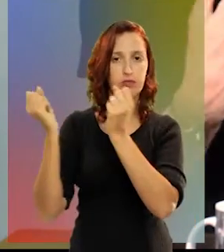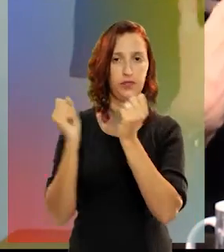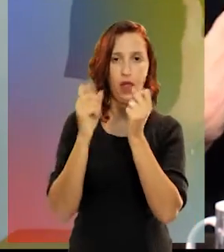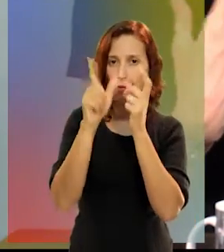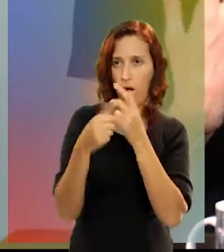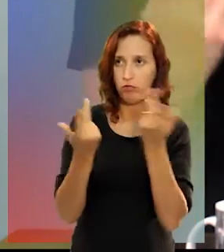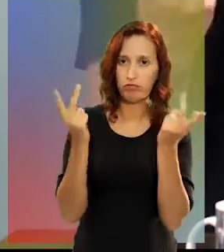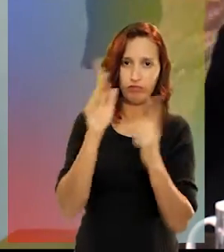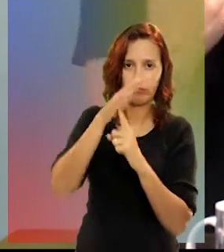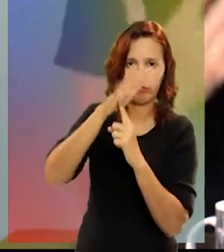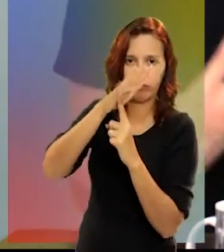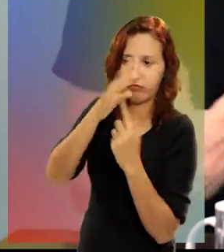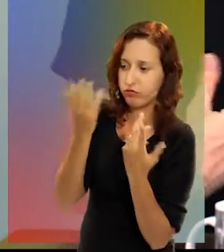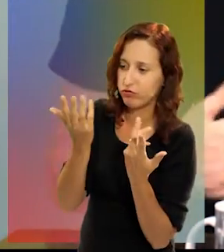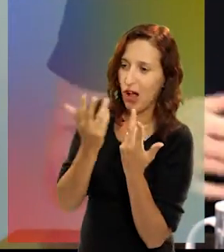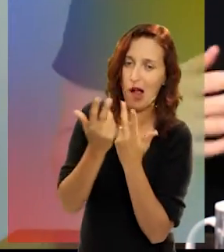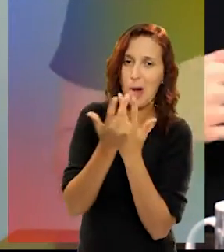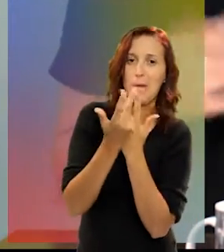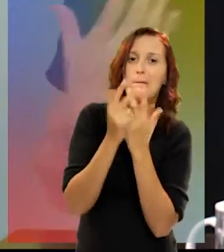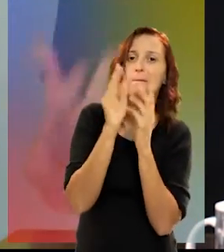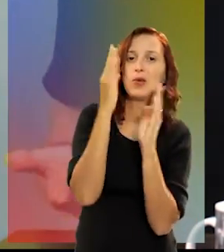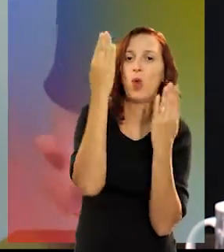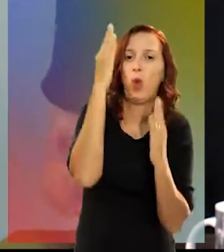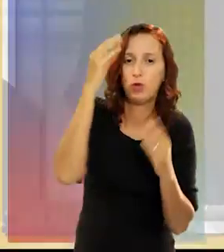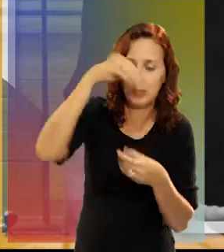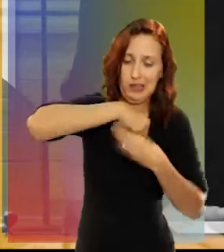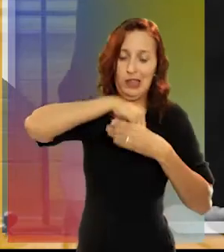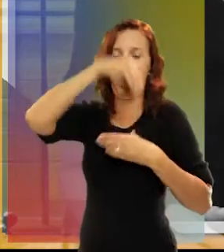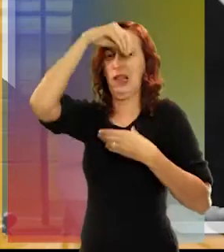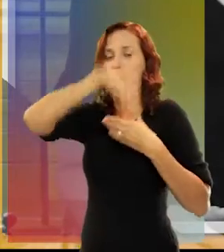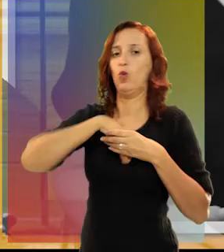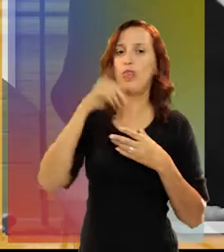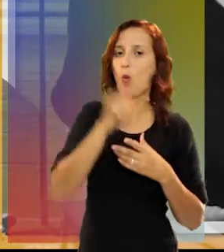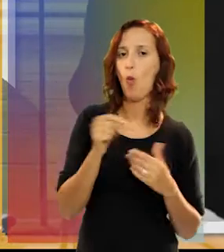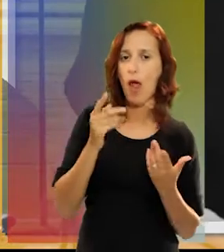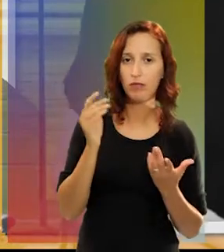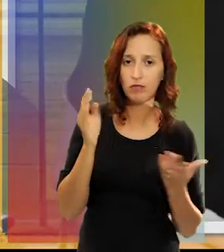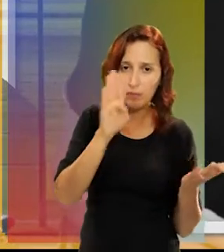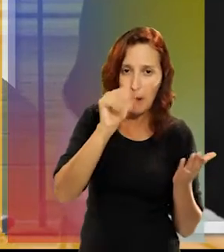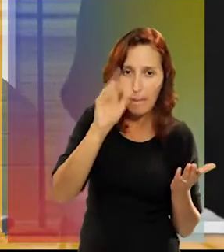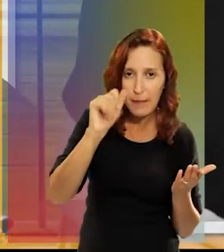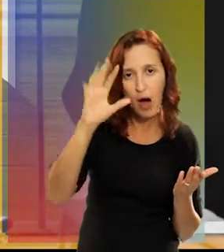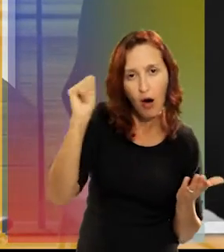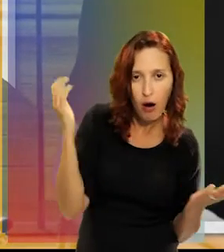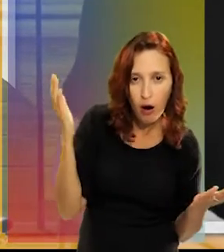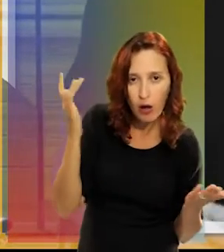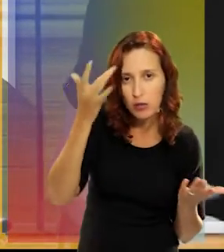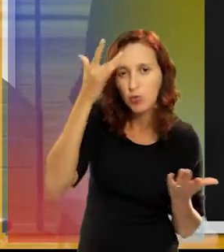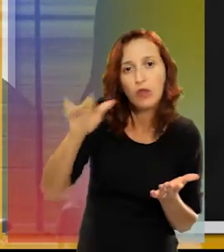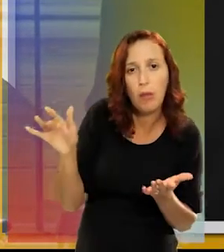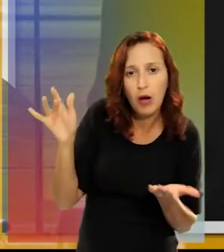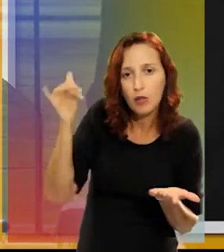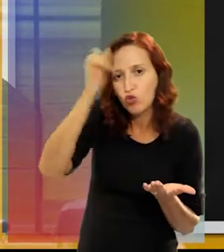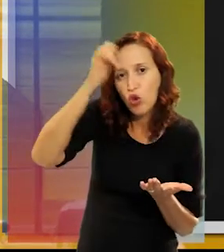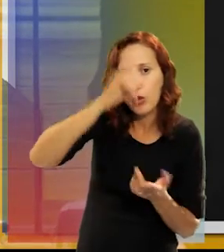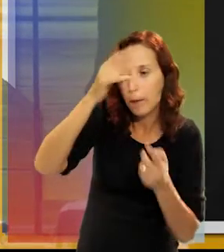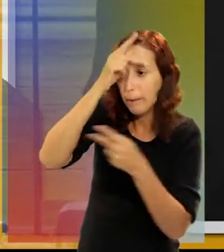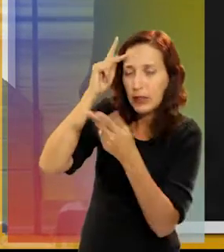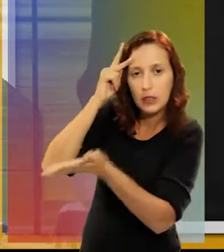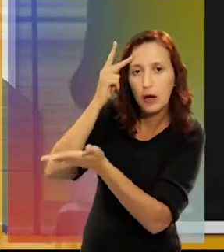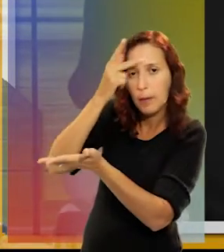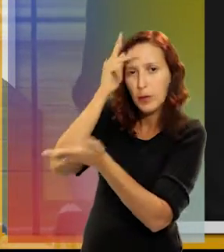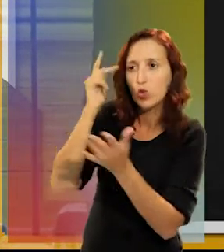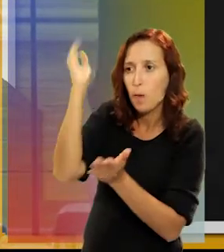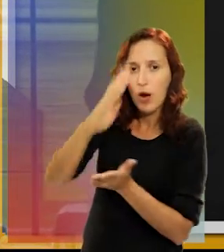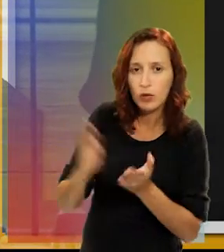coisas biológicas, matéria biológica, não são androides. E esse bando de babaca vai fazer tradução de filme e que fica achando que a população